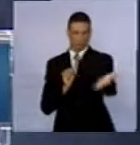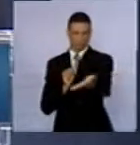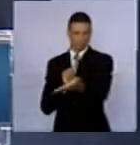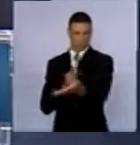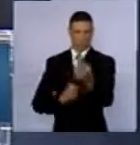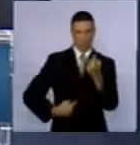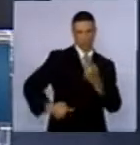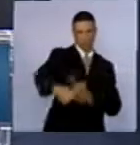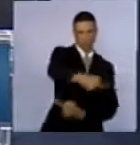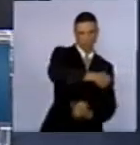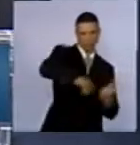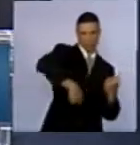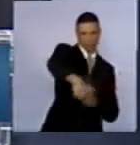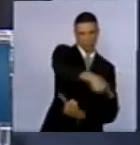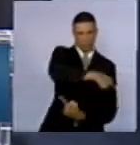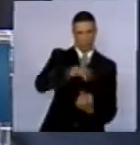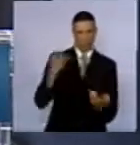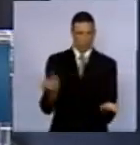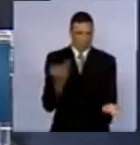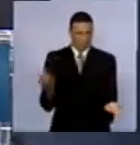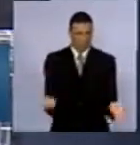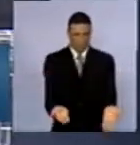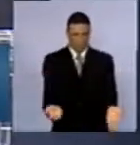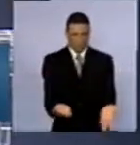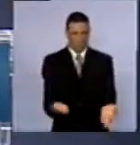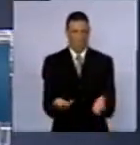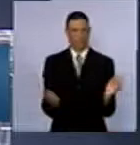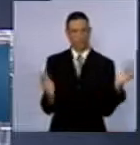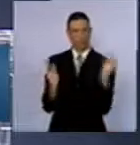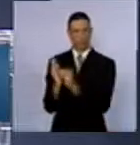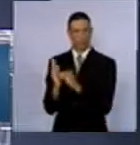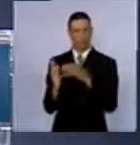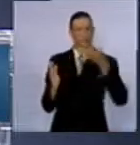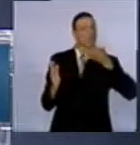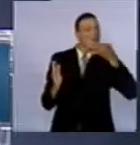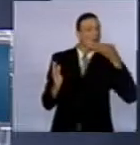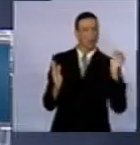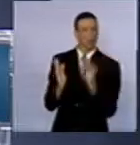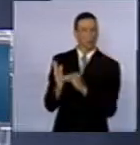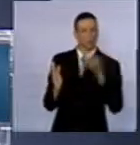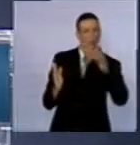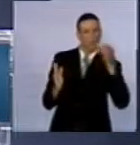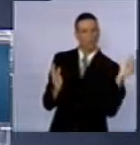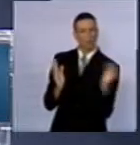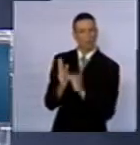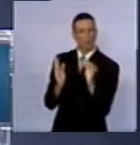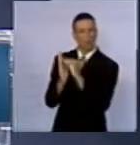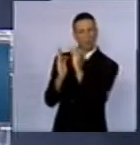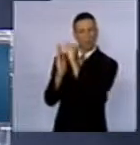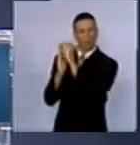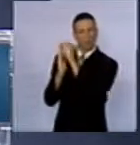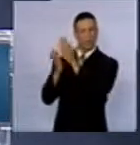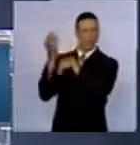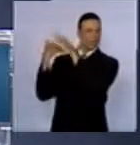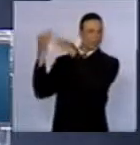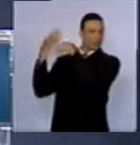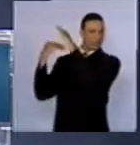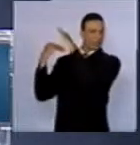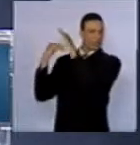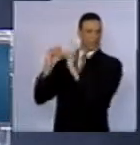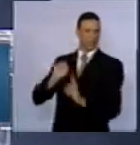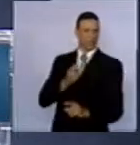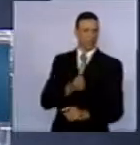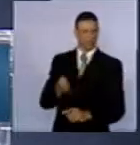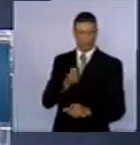as cotas, porque de alguma maneira a gente vai reforçar argumentos. E, logicamente, se a gente falar no passado, a nossa associação,